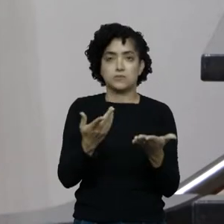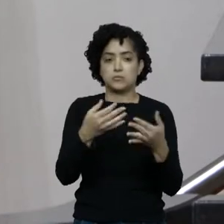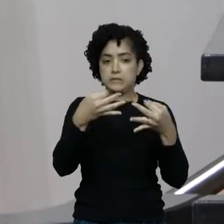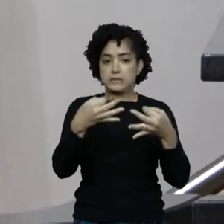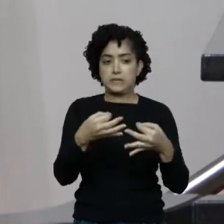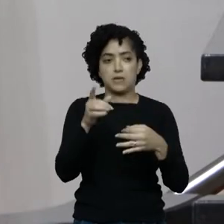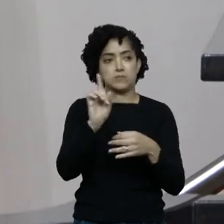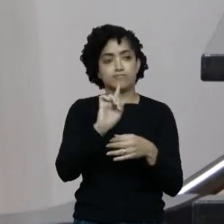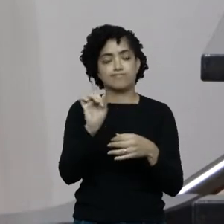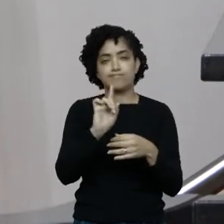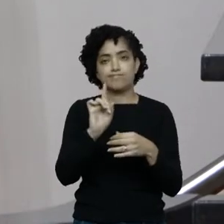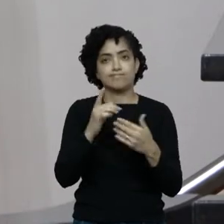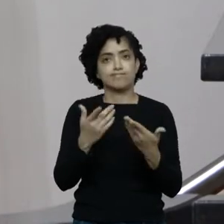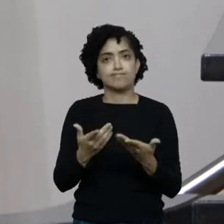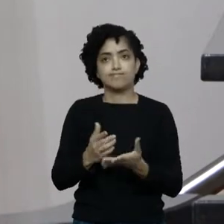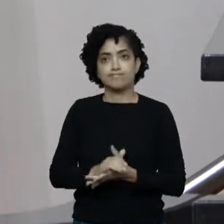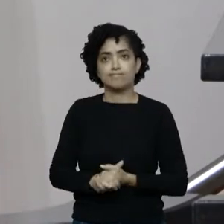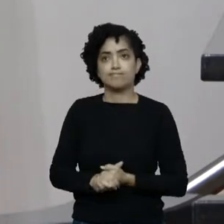olho